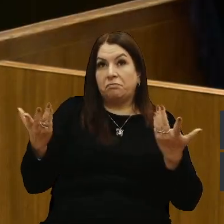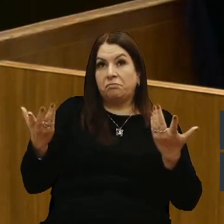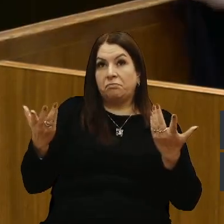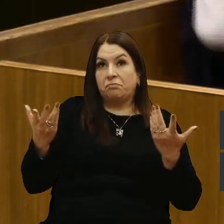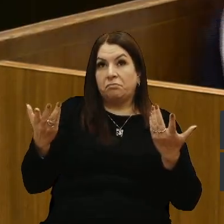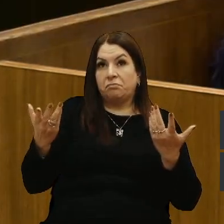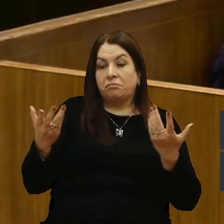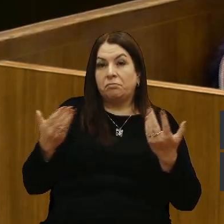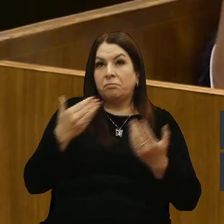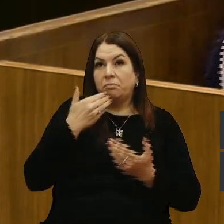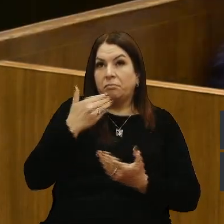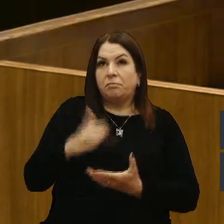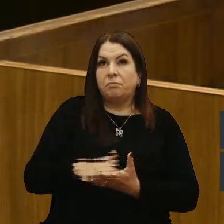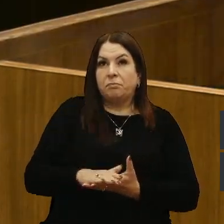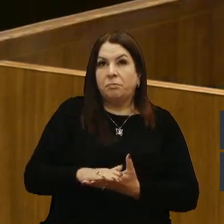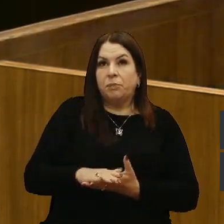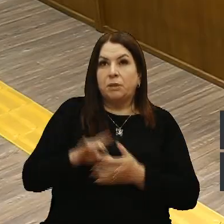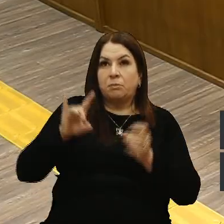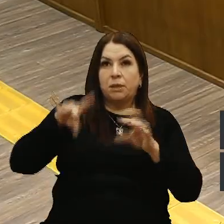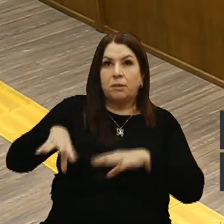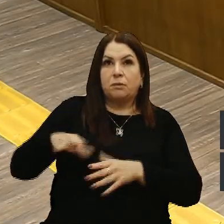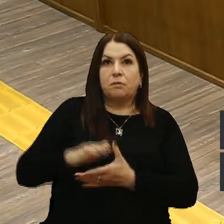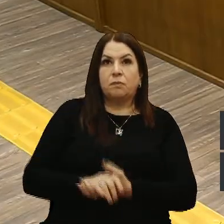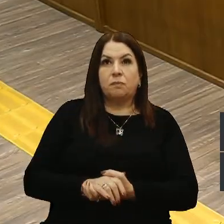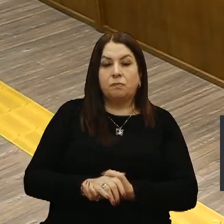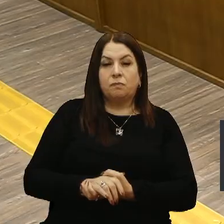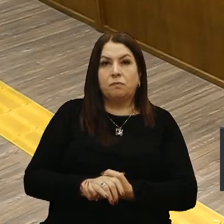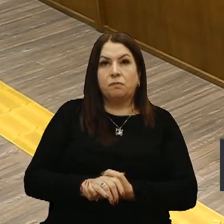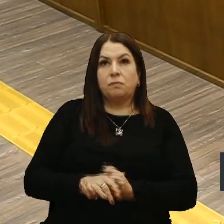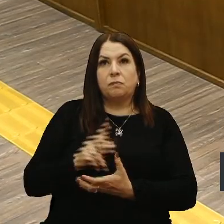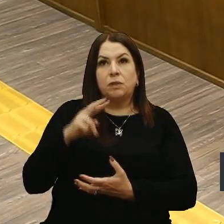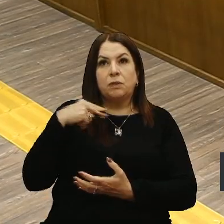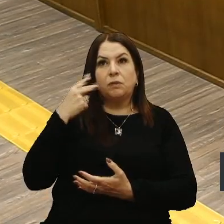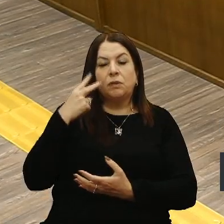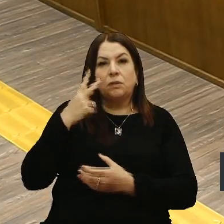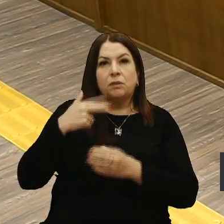peçam exoneração. Próximo vereador inscrito, vereador Iago Morandi.